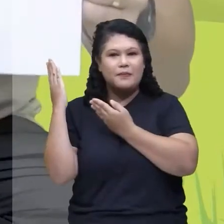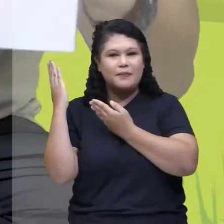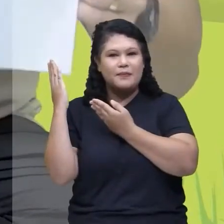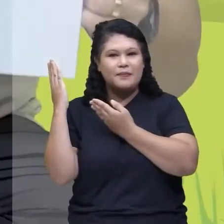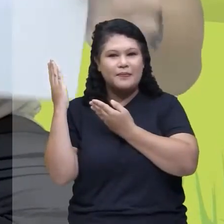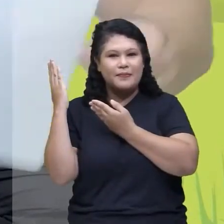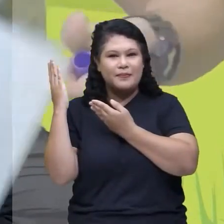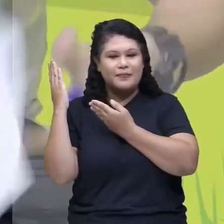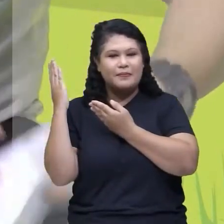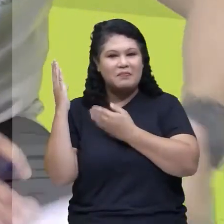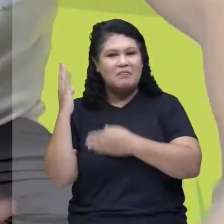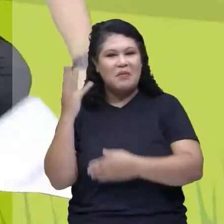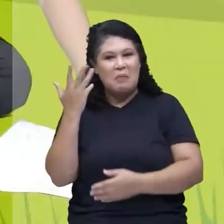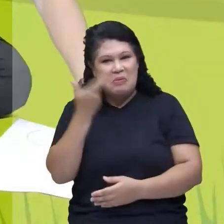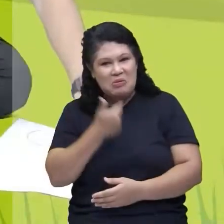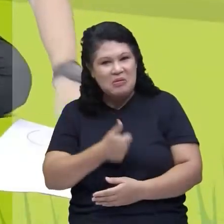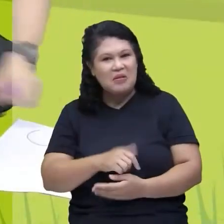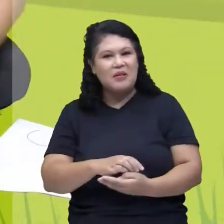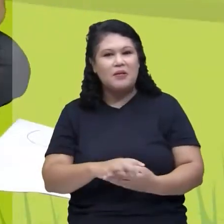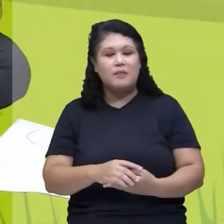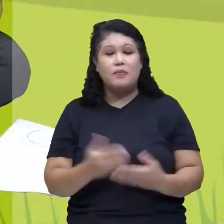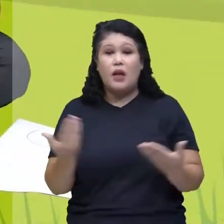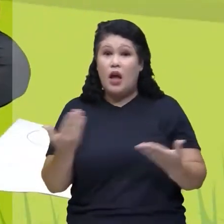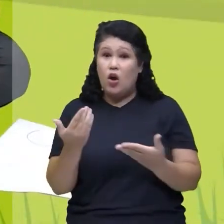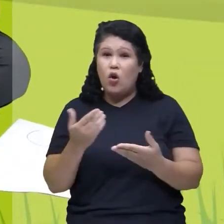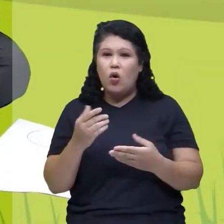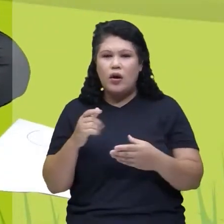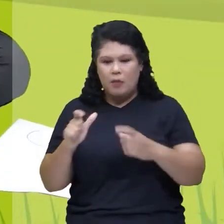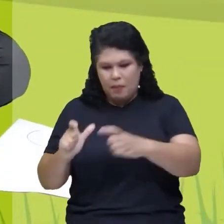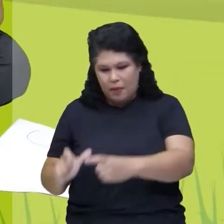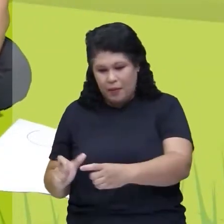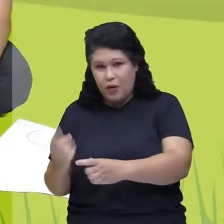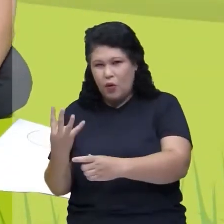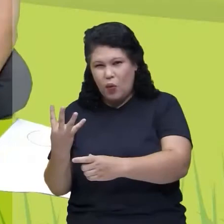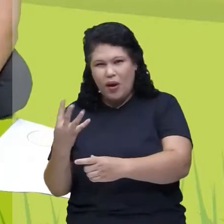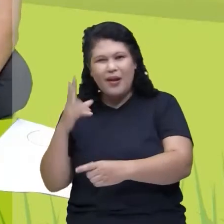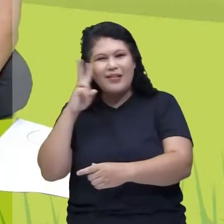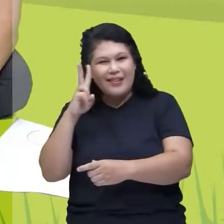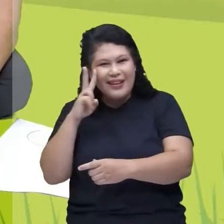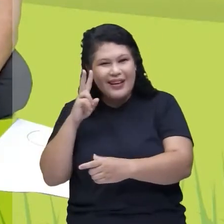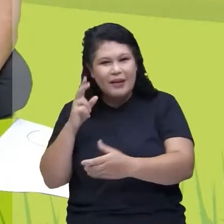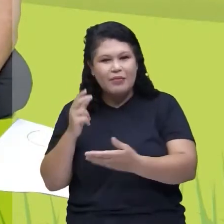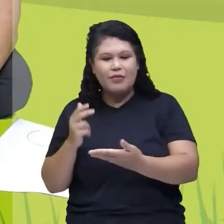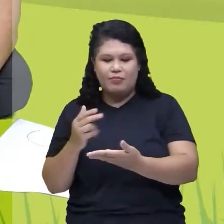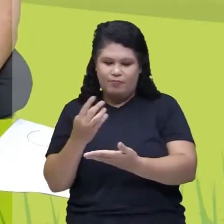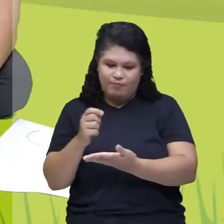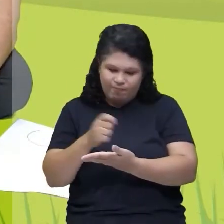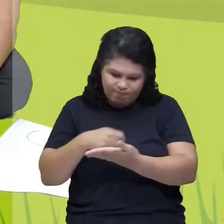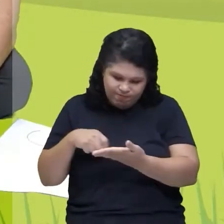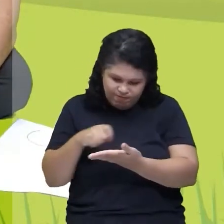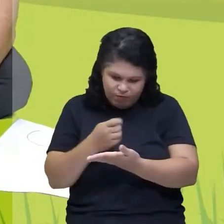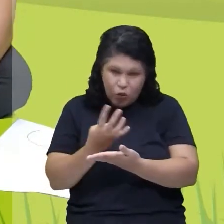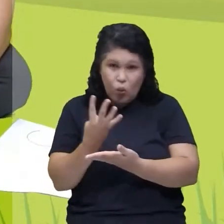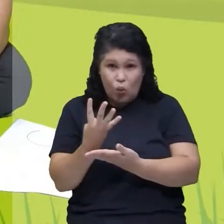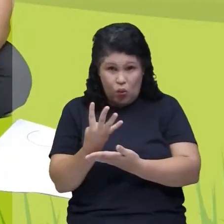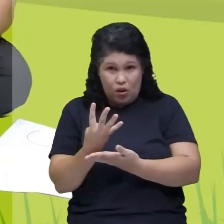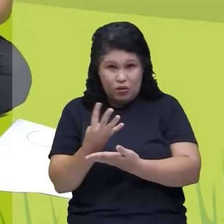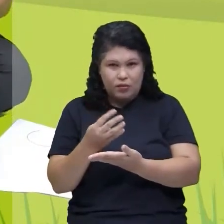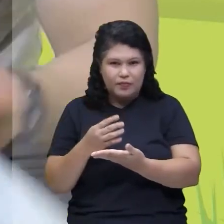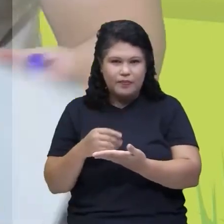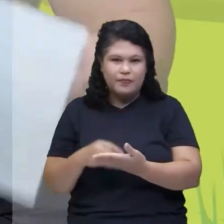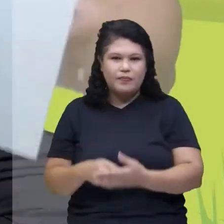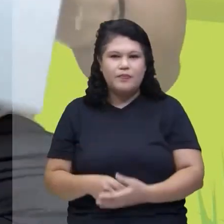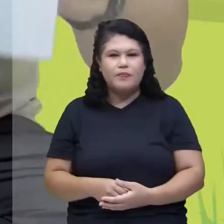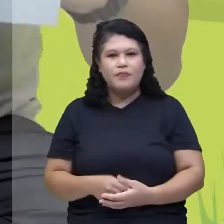muito bonito. Número 3. E nós fizemos a estação número 4. Bem simples também.